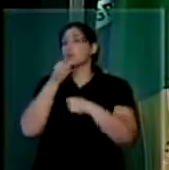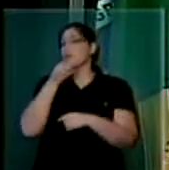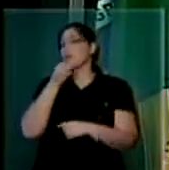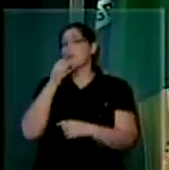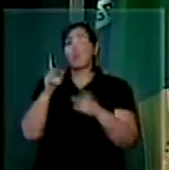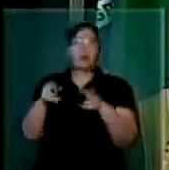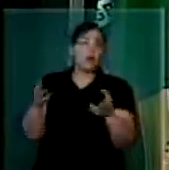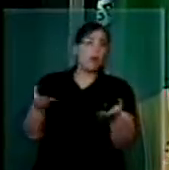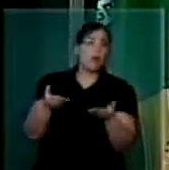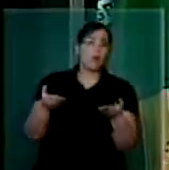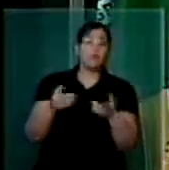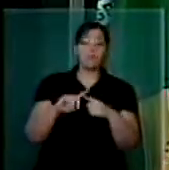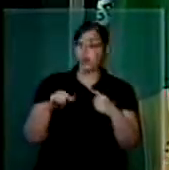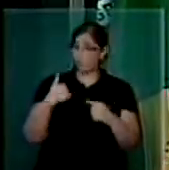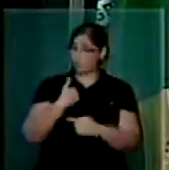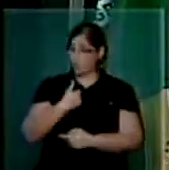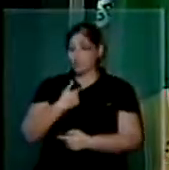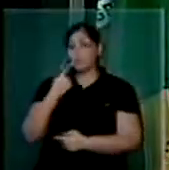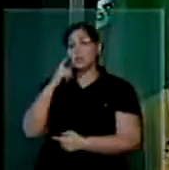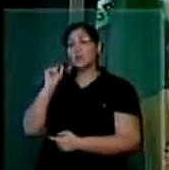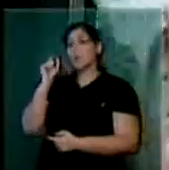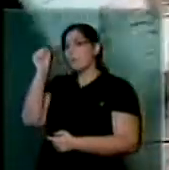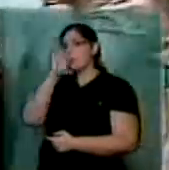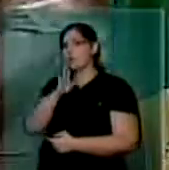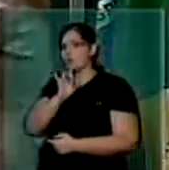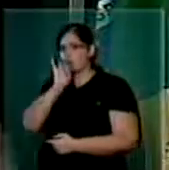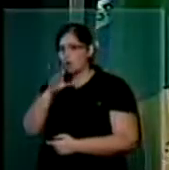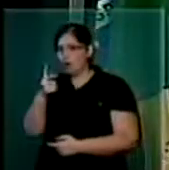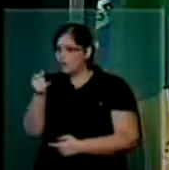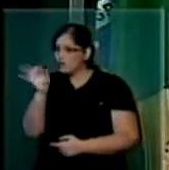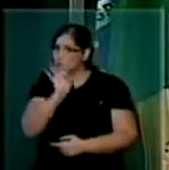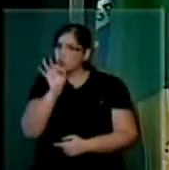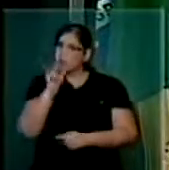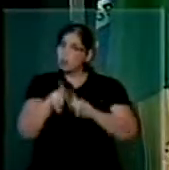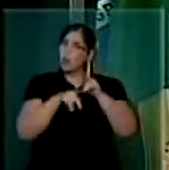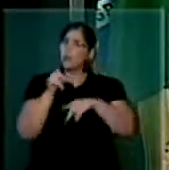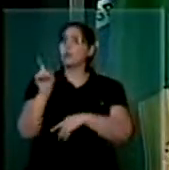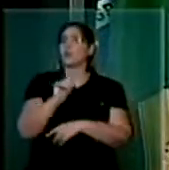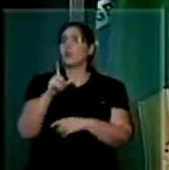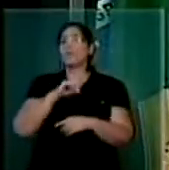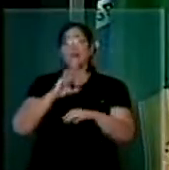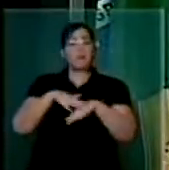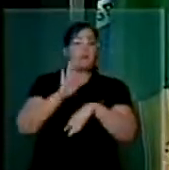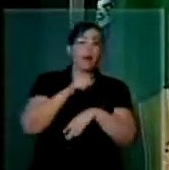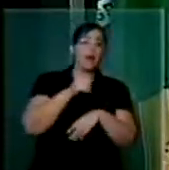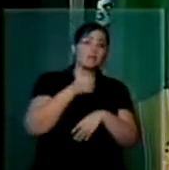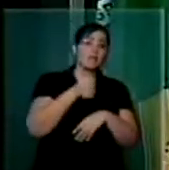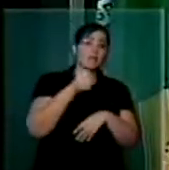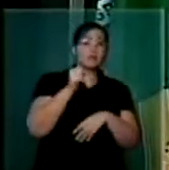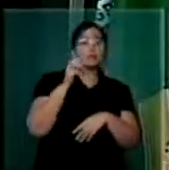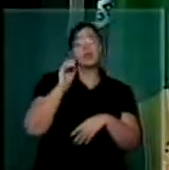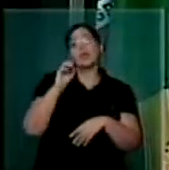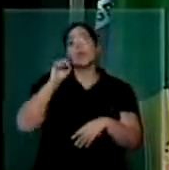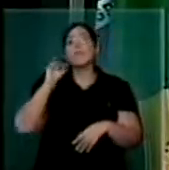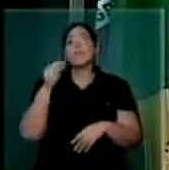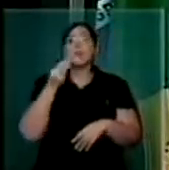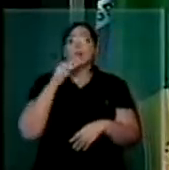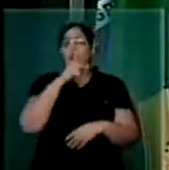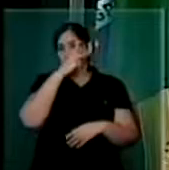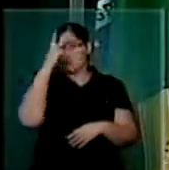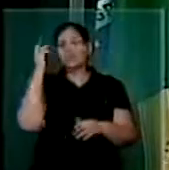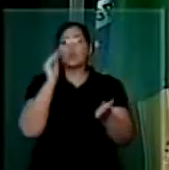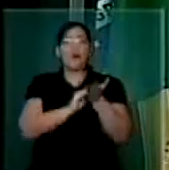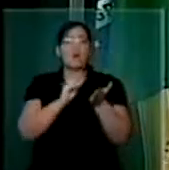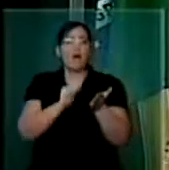é hoje. Mas acontece que o Brasil não é só de 20%, tem mais 180 milhões de pessoas, tem